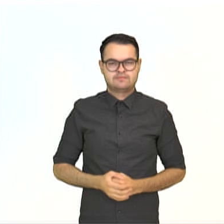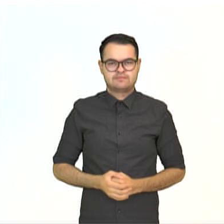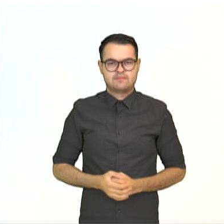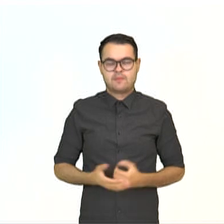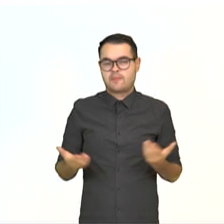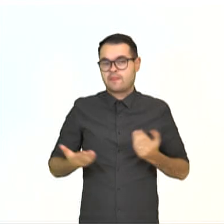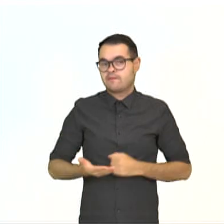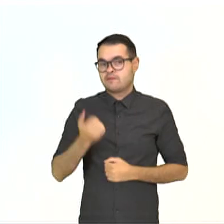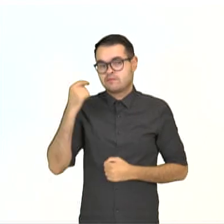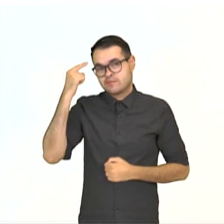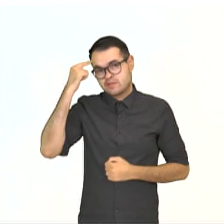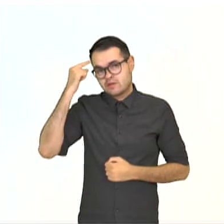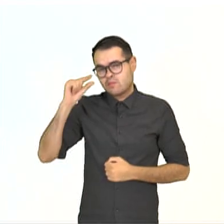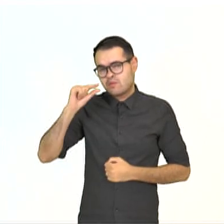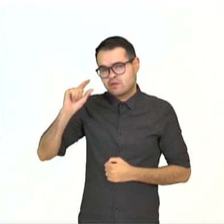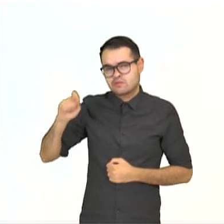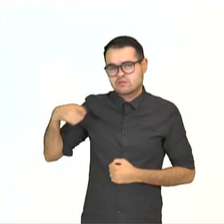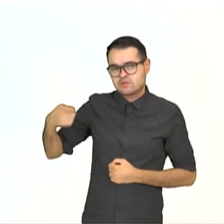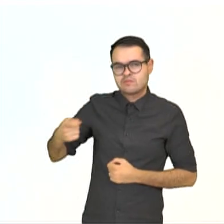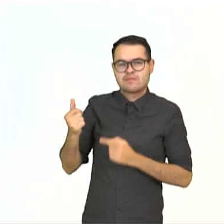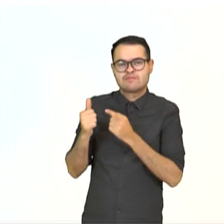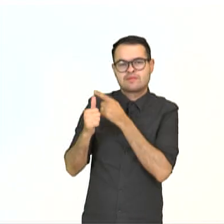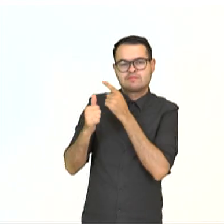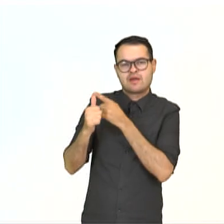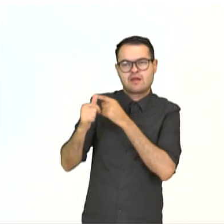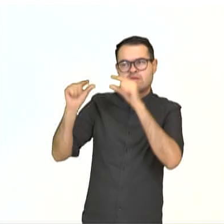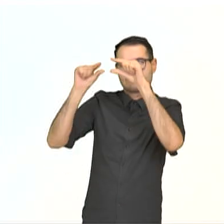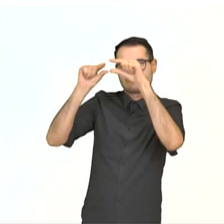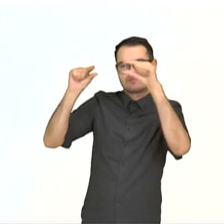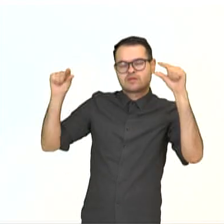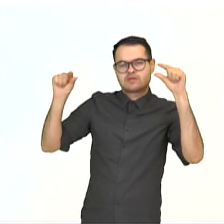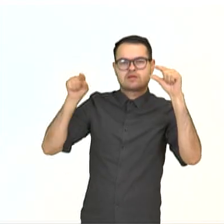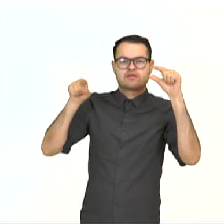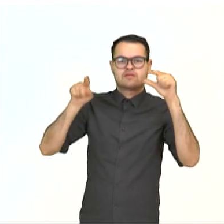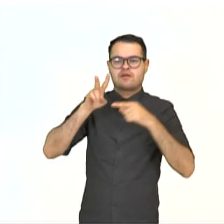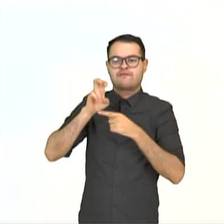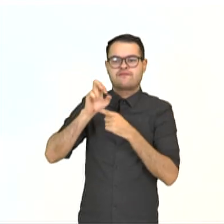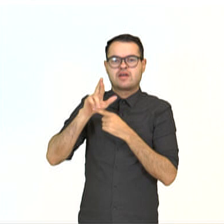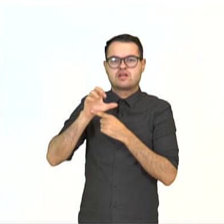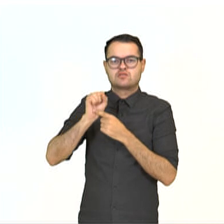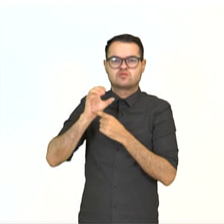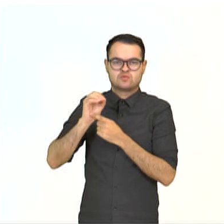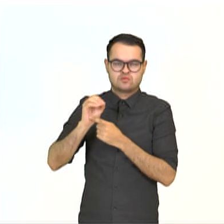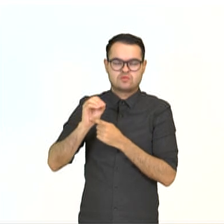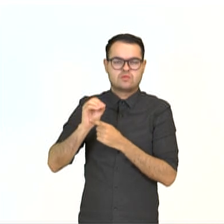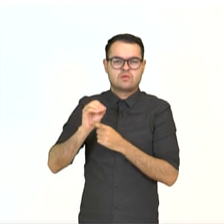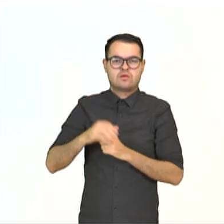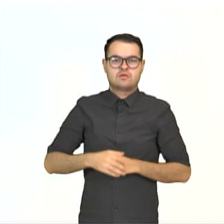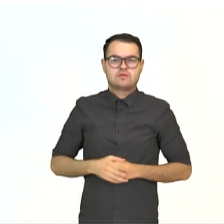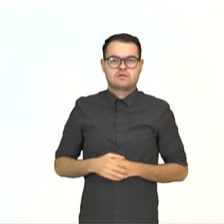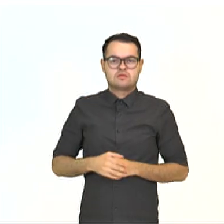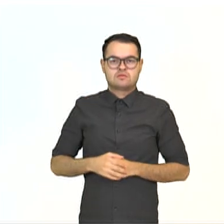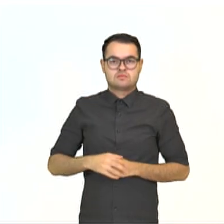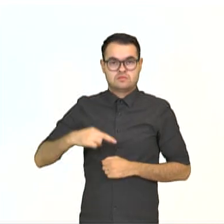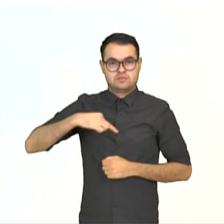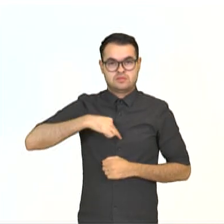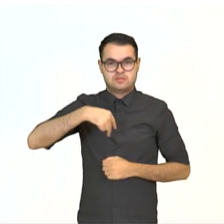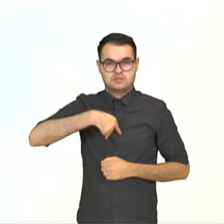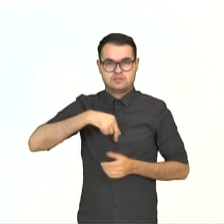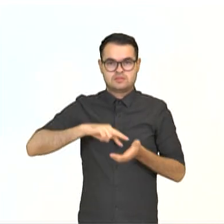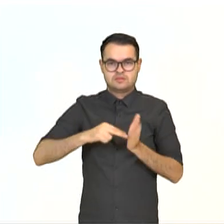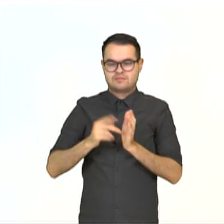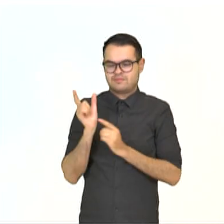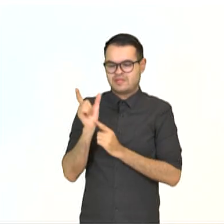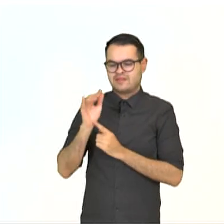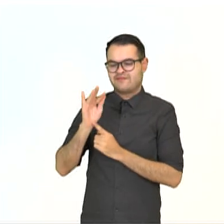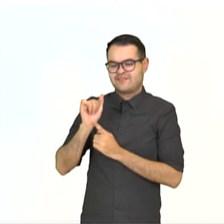Vamos pensar um pouquinho sobre a primeira estrofe, o primeiro verso do poema. Em qual sentido a palavra fina